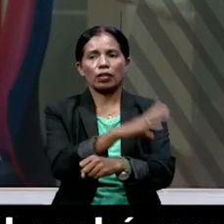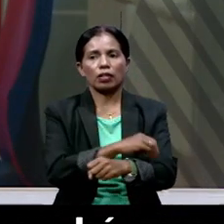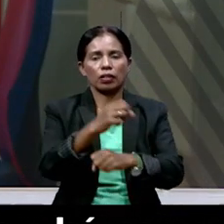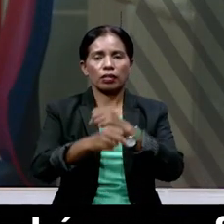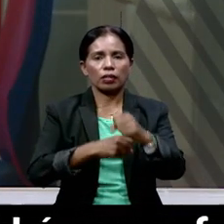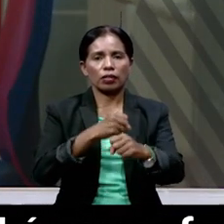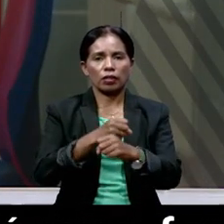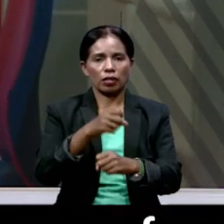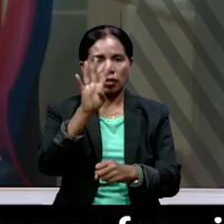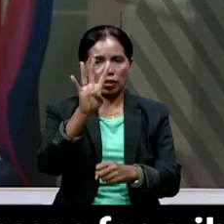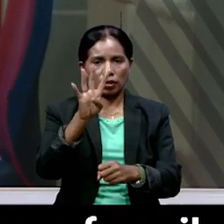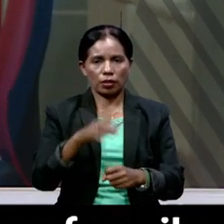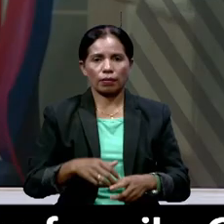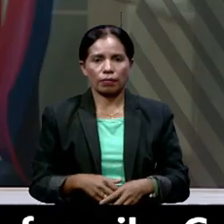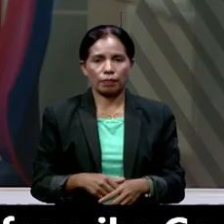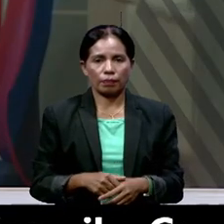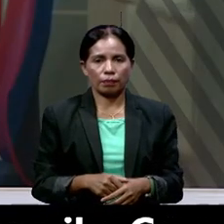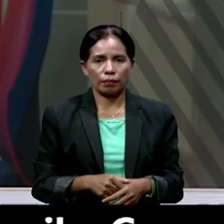tinan.